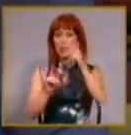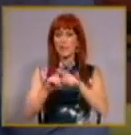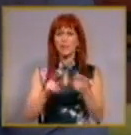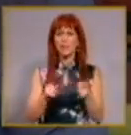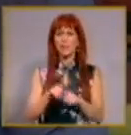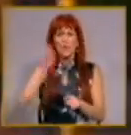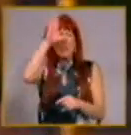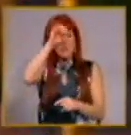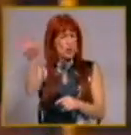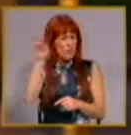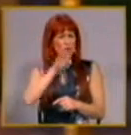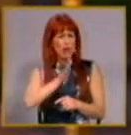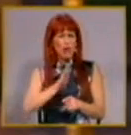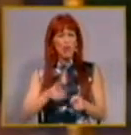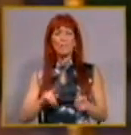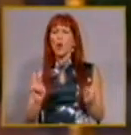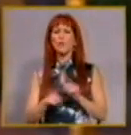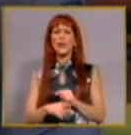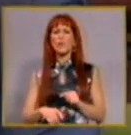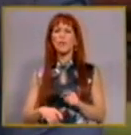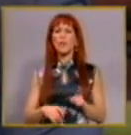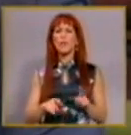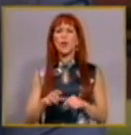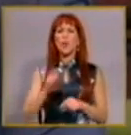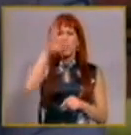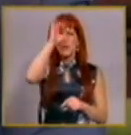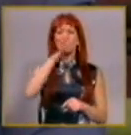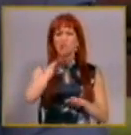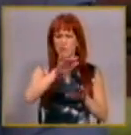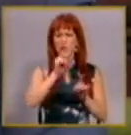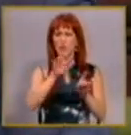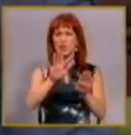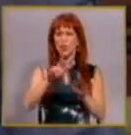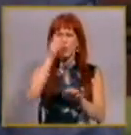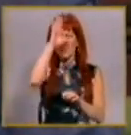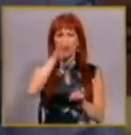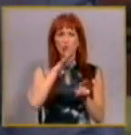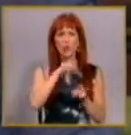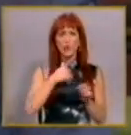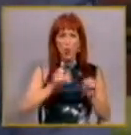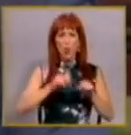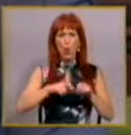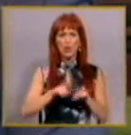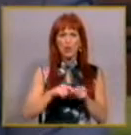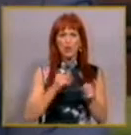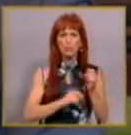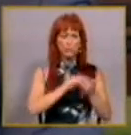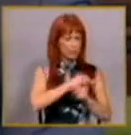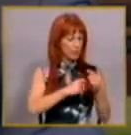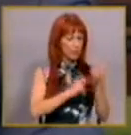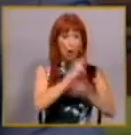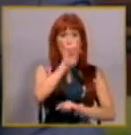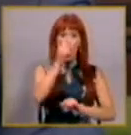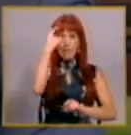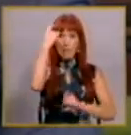Ouvimos o Primeiro-Ministro a dizer isso. Não, pelo contrário. O Primeiro-Ministro disse uma parte da equação que eu já lá vou. O Primeiro-Ministro diz, e aquilo eu concordo, que este aumento de salário, se não for